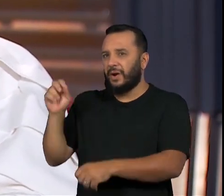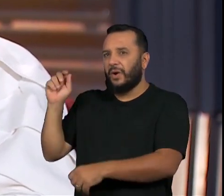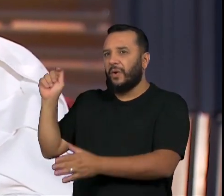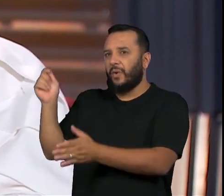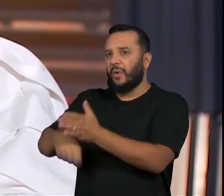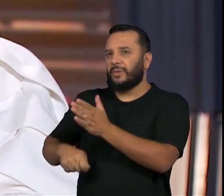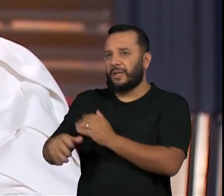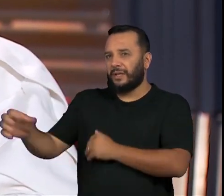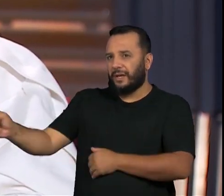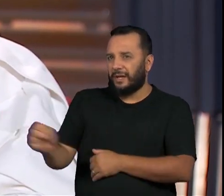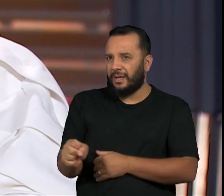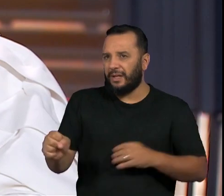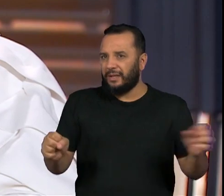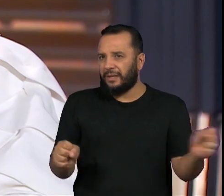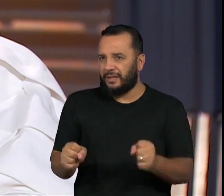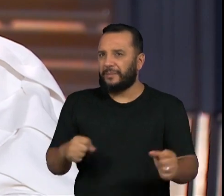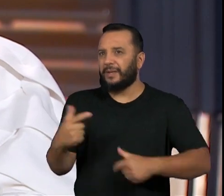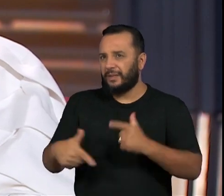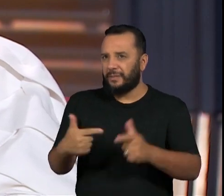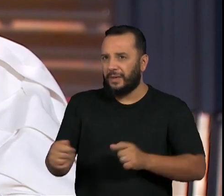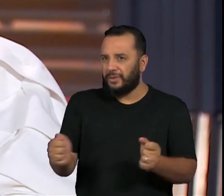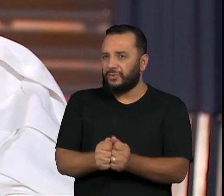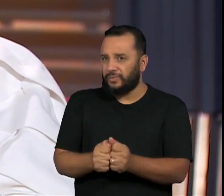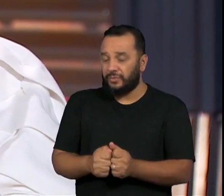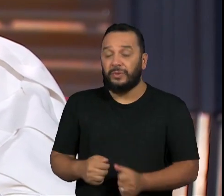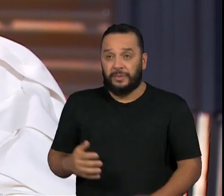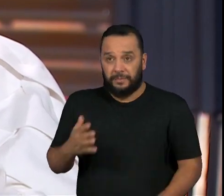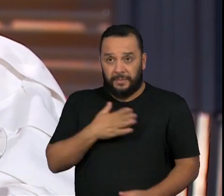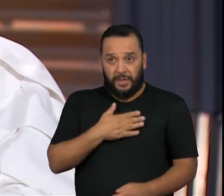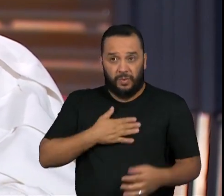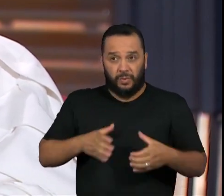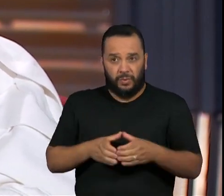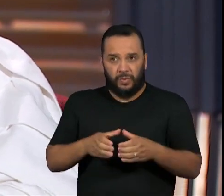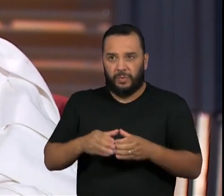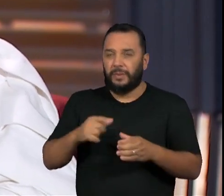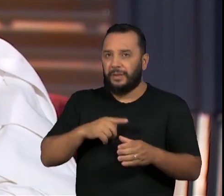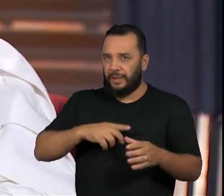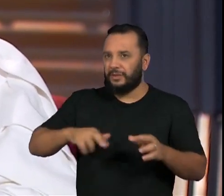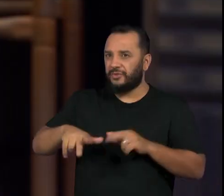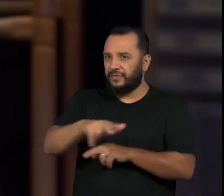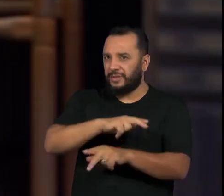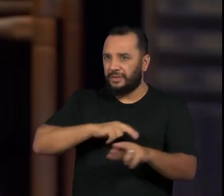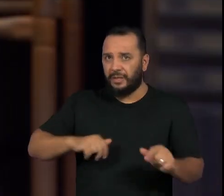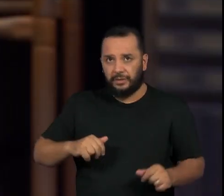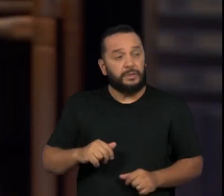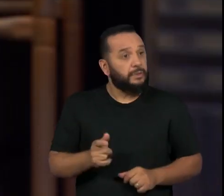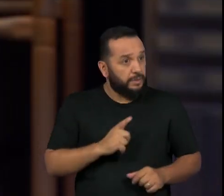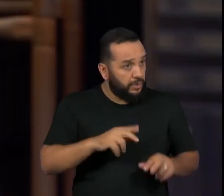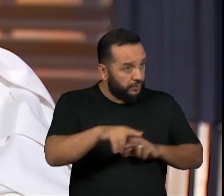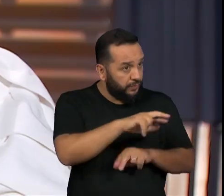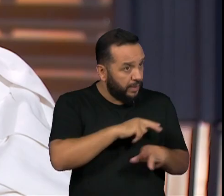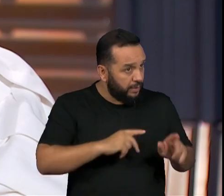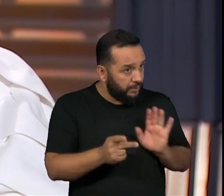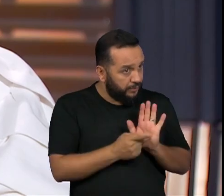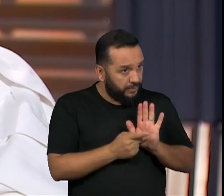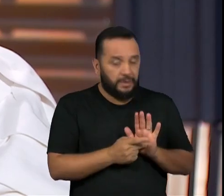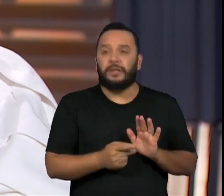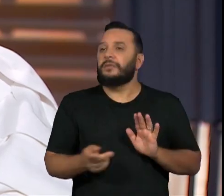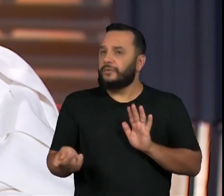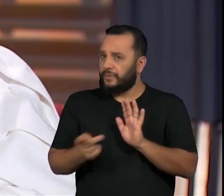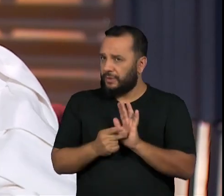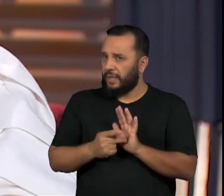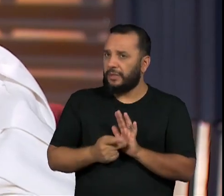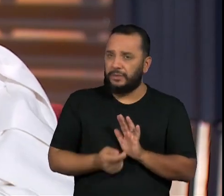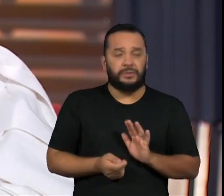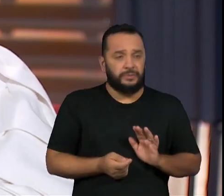minha equipe do Projeto Modativismo é uma equipe diversa. Por mais que eu seja uma pessoa diversa de verdade. De verdade. O que,